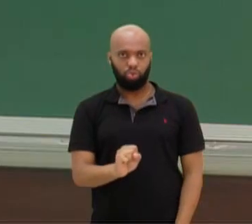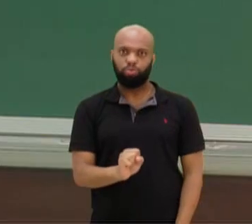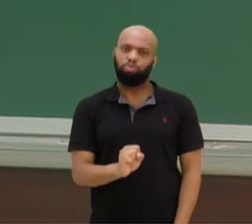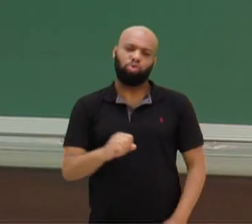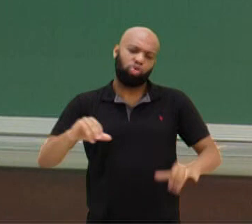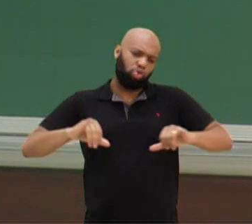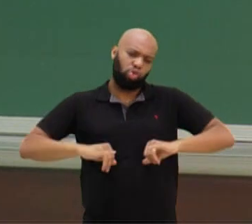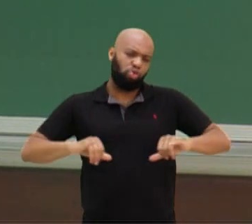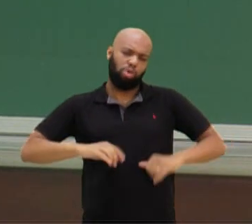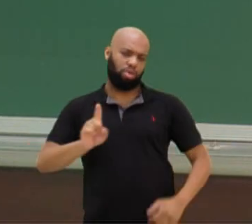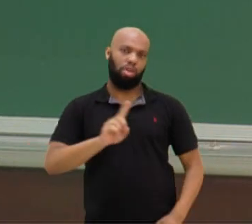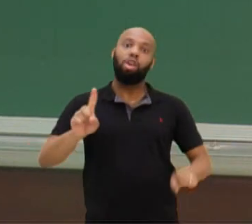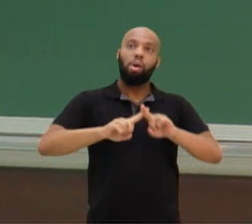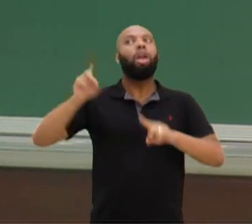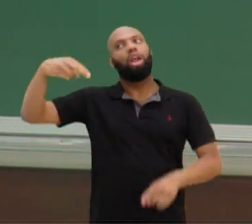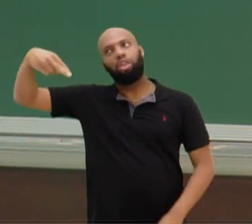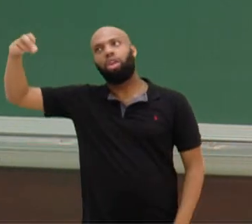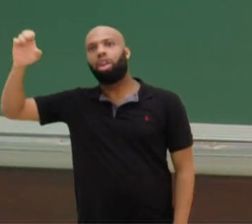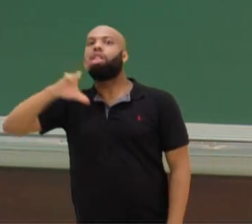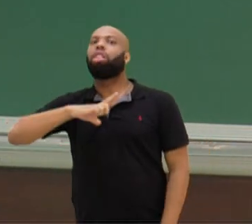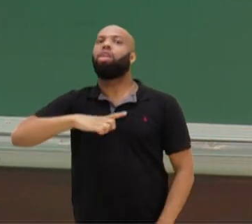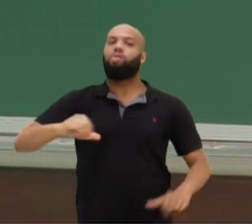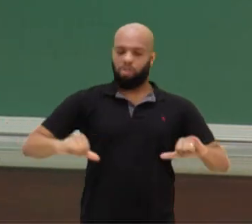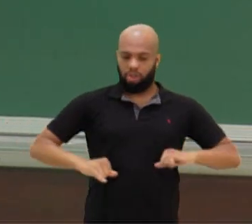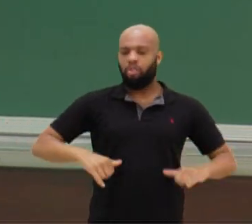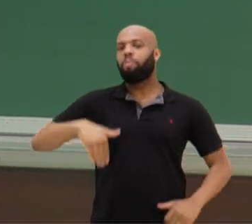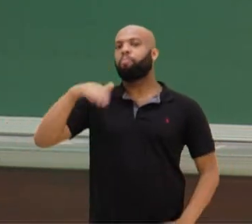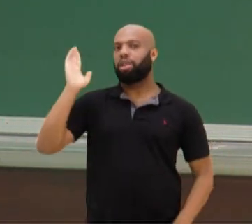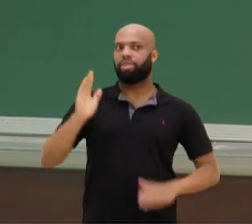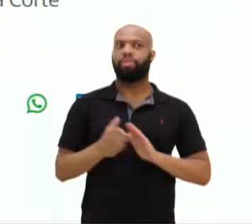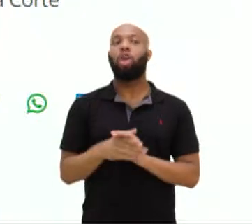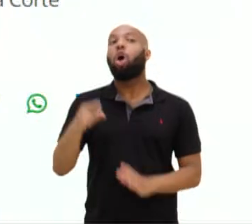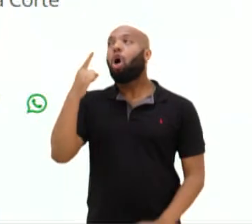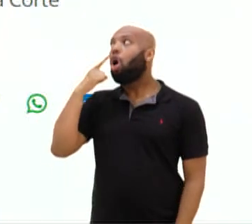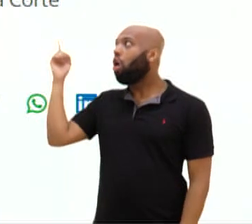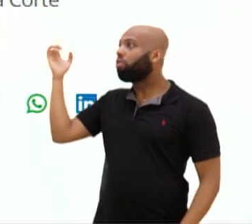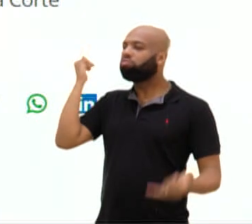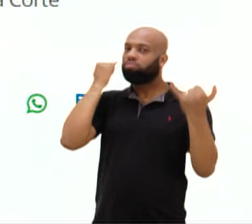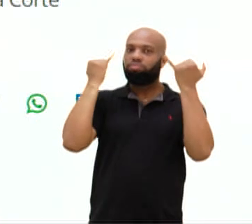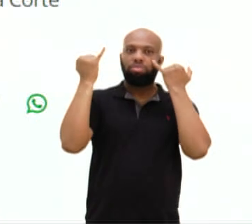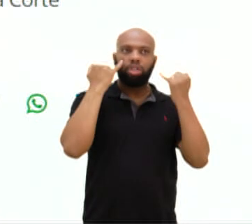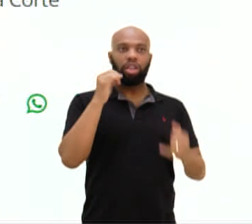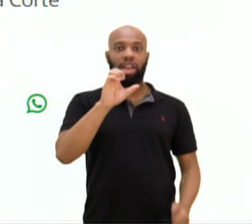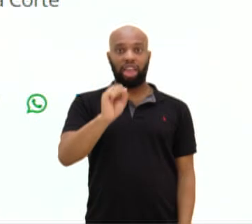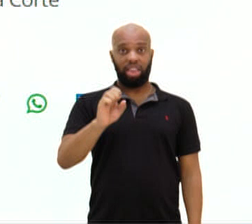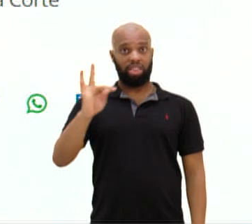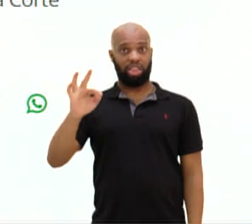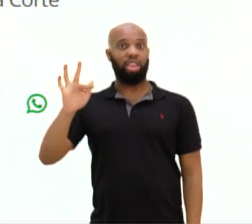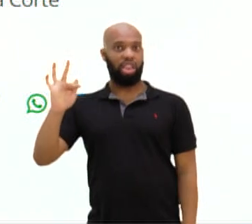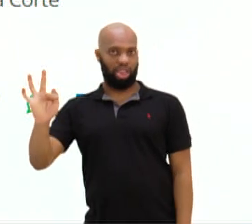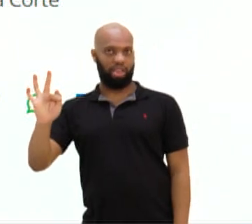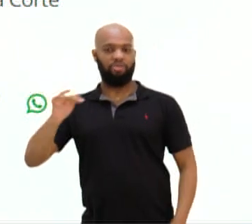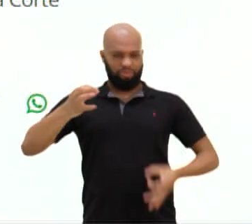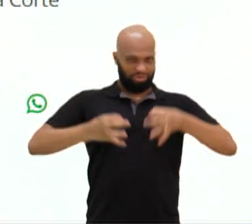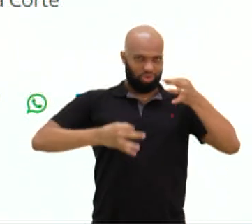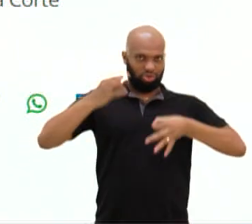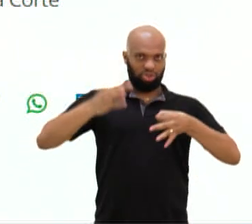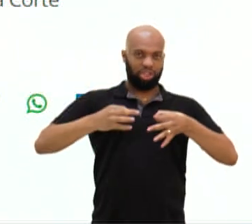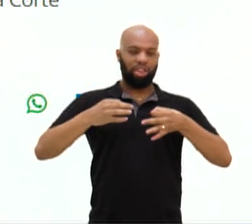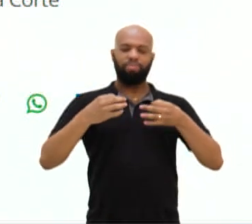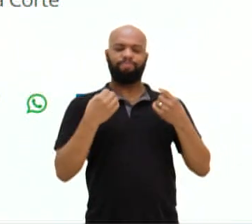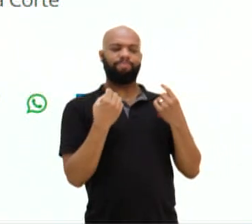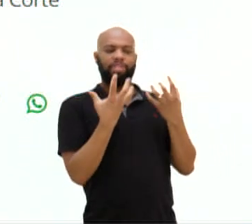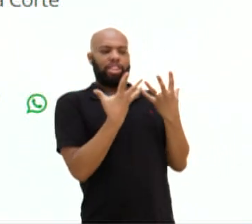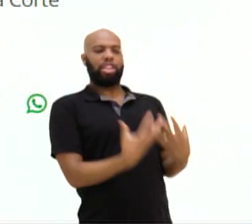efeitos, né? Mas o Nordeste sofreu muito. Olha uma notícia. Supremo Tribunal Federal rejeita a ação que